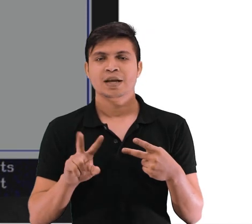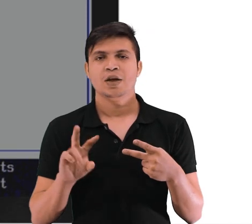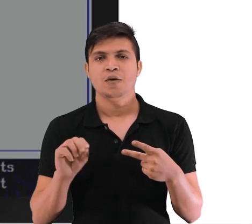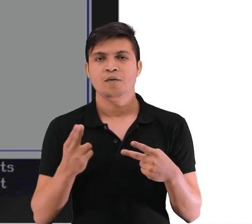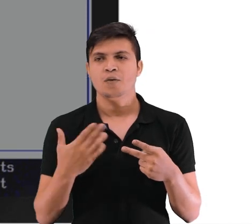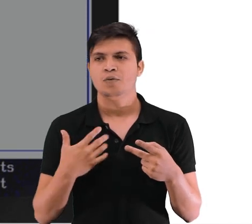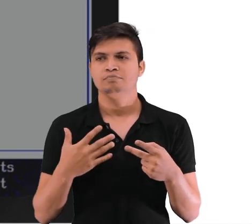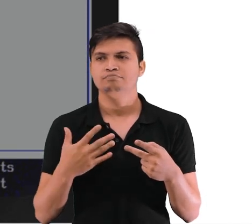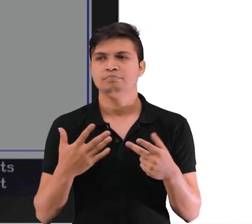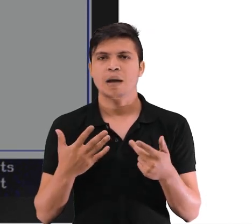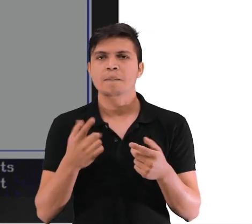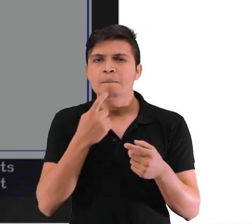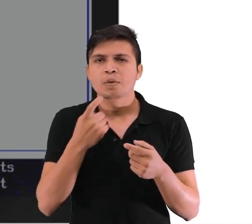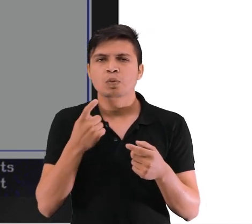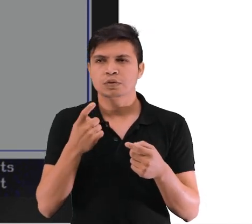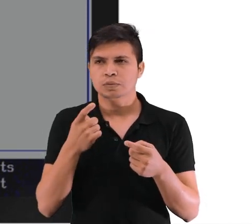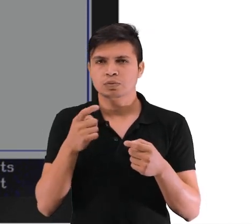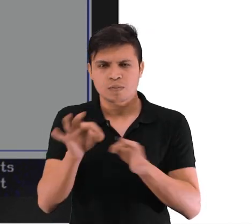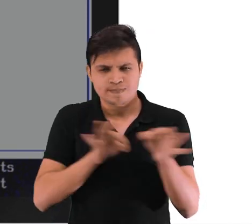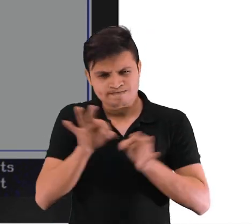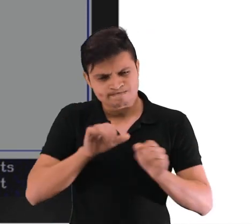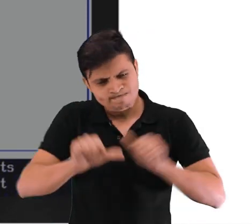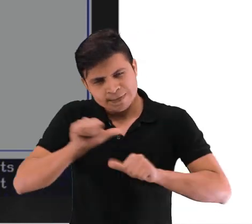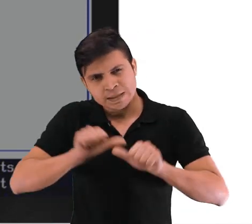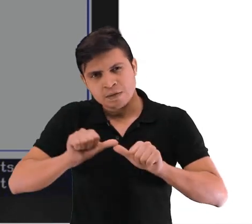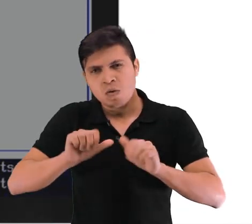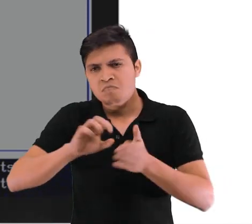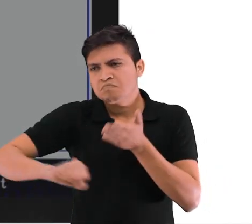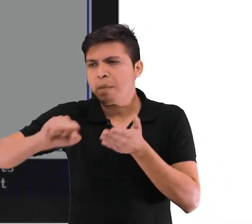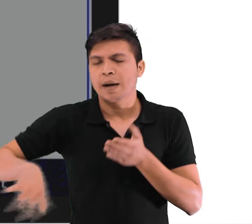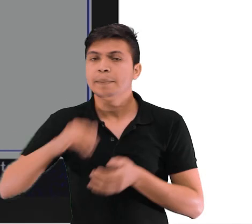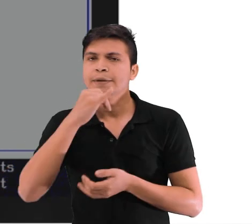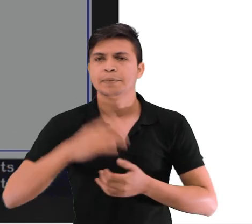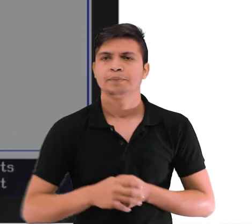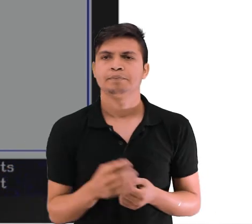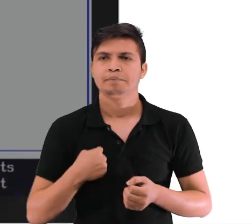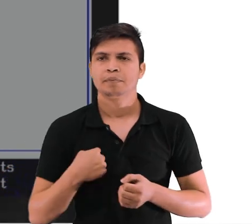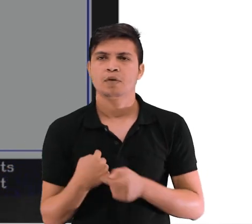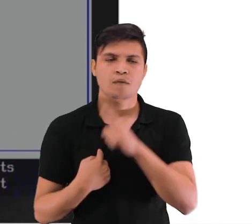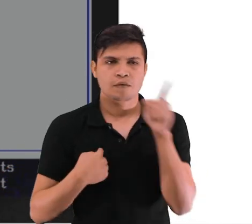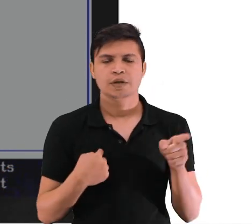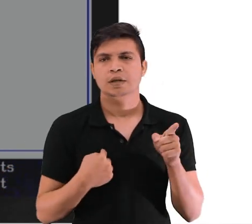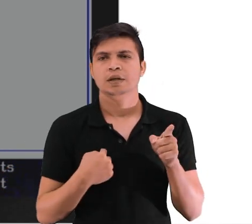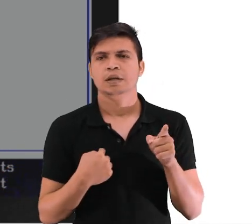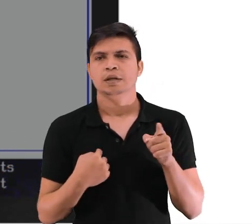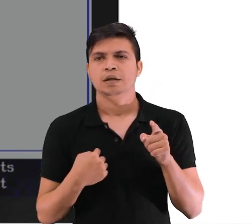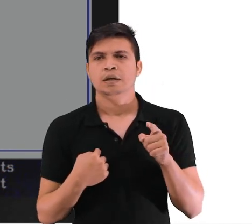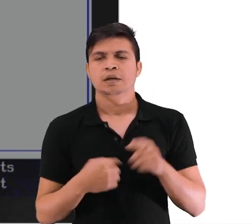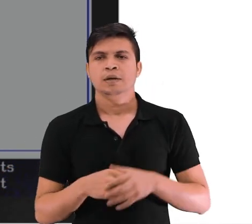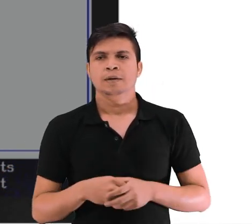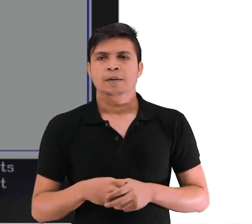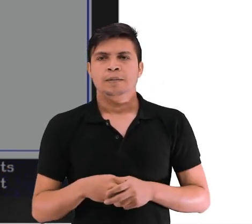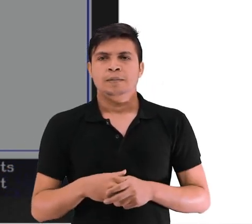última ação que eu fiz aqui no setup. Vou dar um exemplo. Eu vou vir aqui na aba Startup, vou entrar